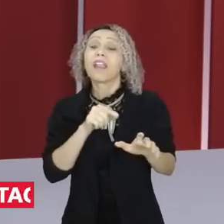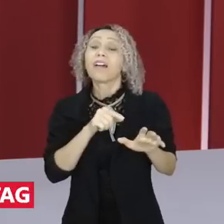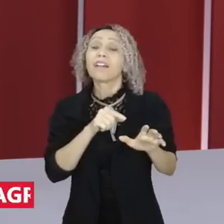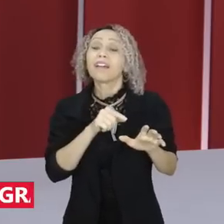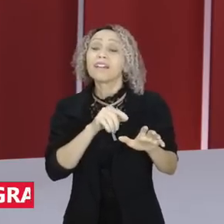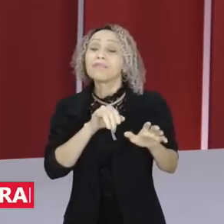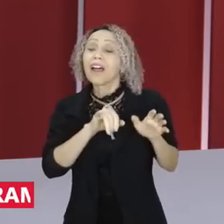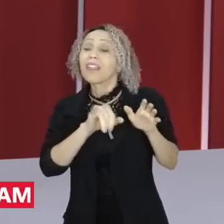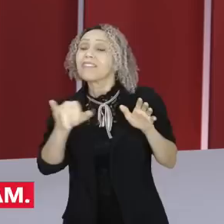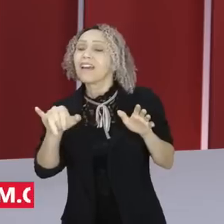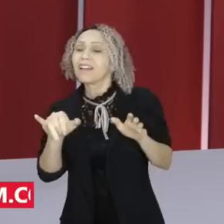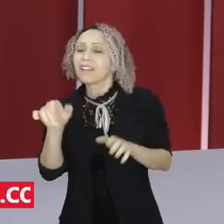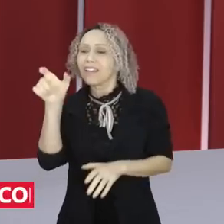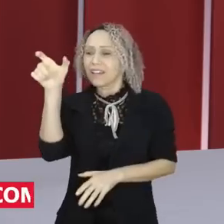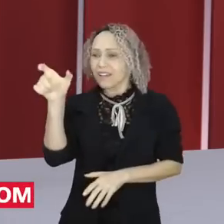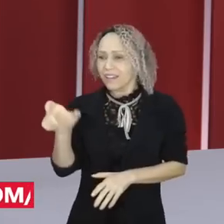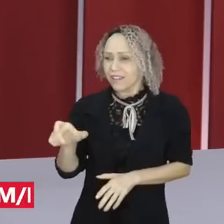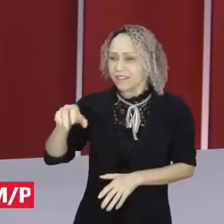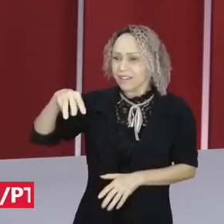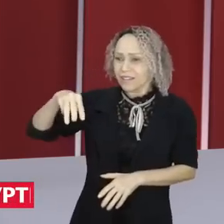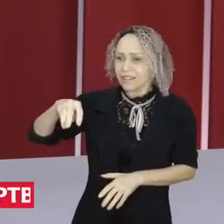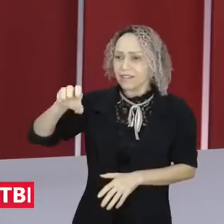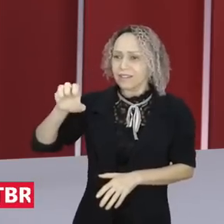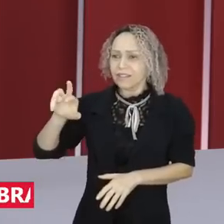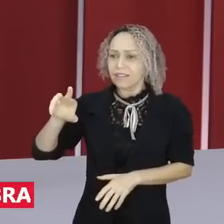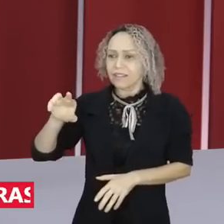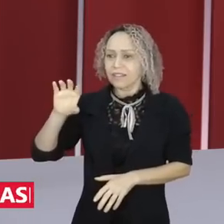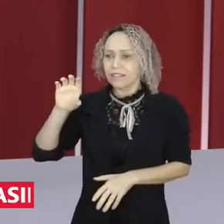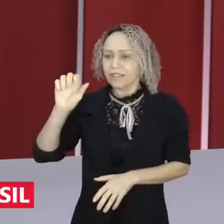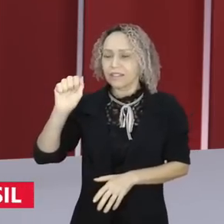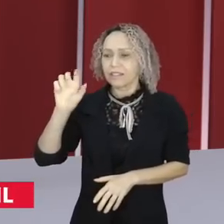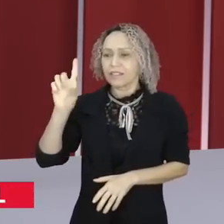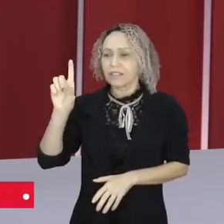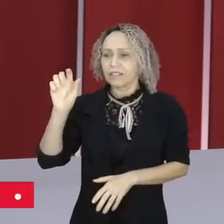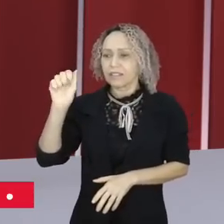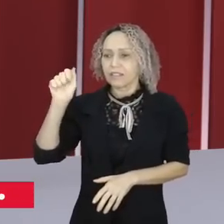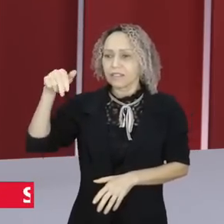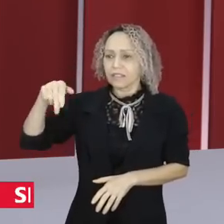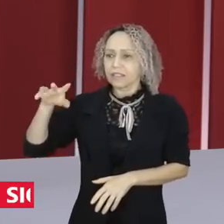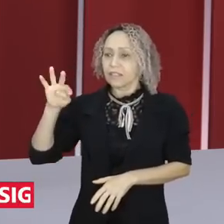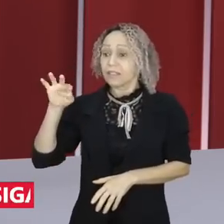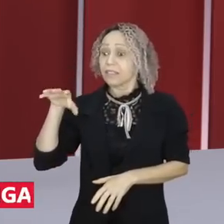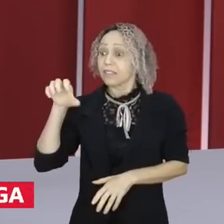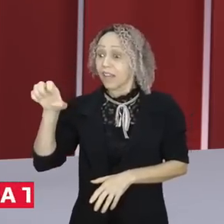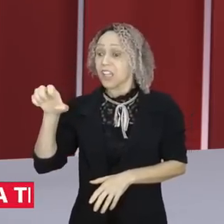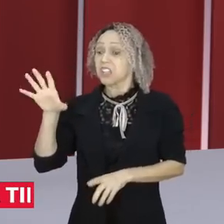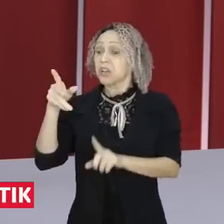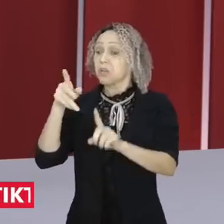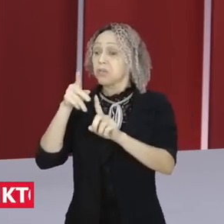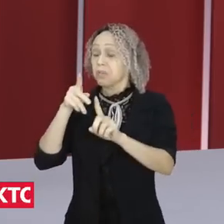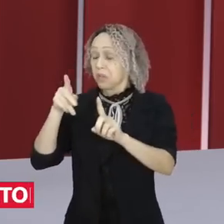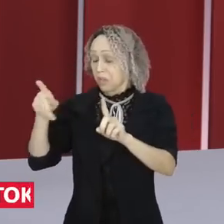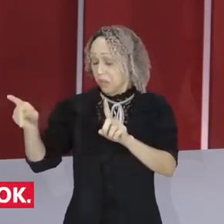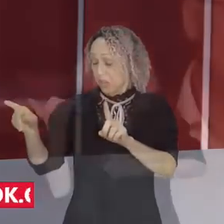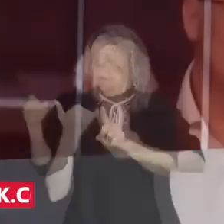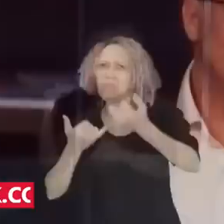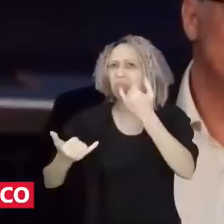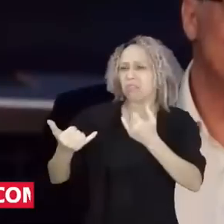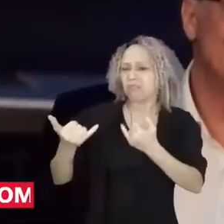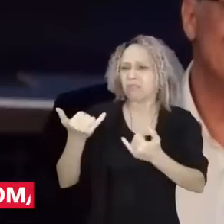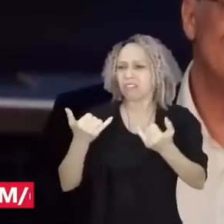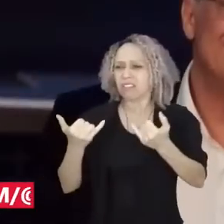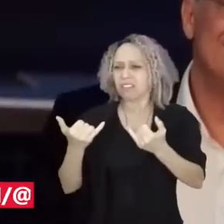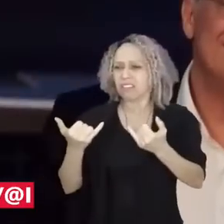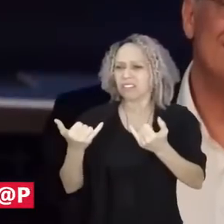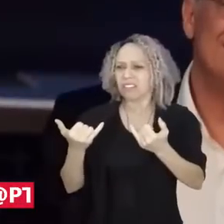Aloysio Mercadante como futuro presidente do Banco Nacional de Desenvolvimento, né, o BNDES. Eu quero dizer